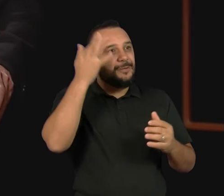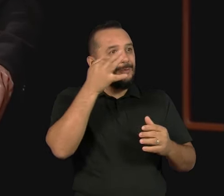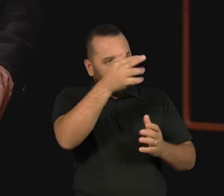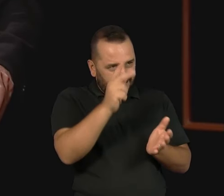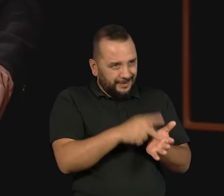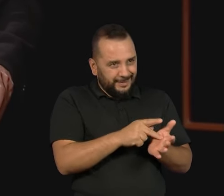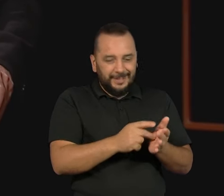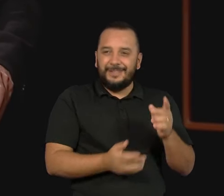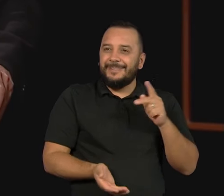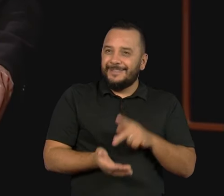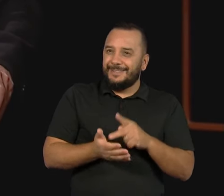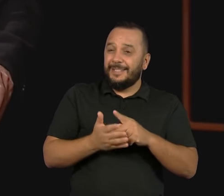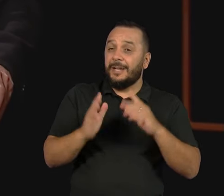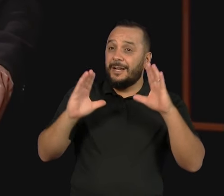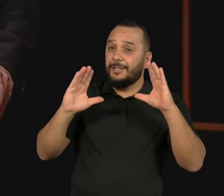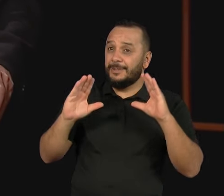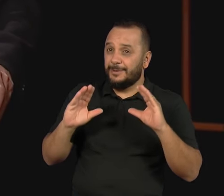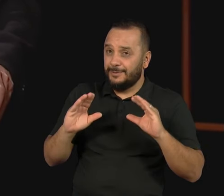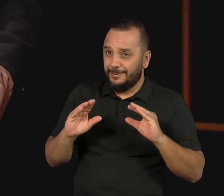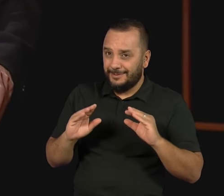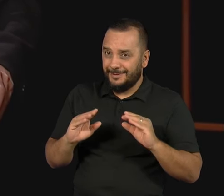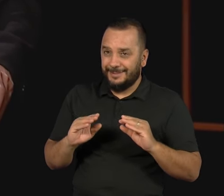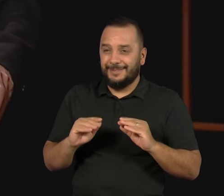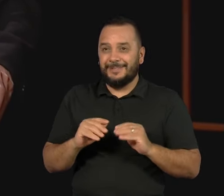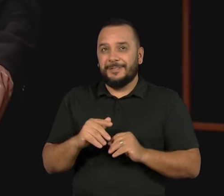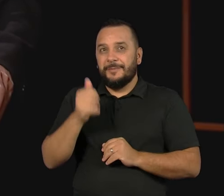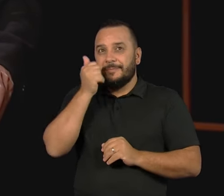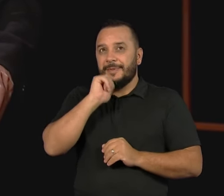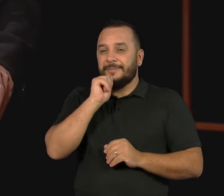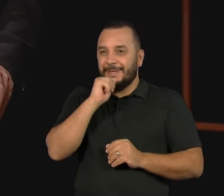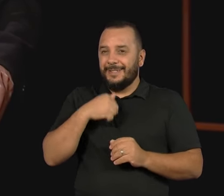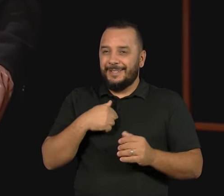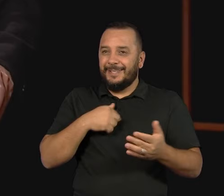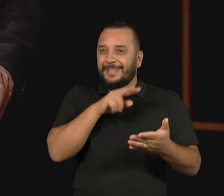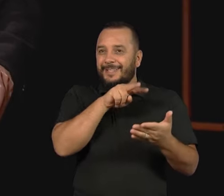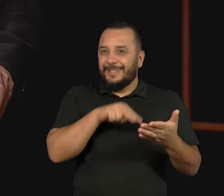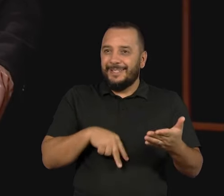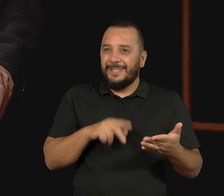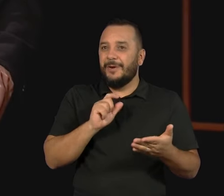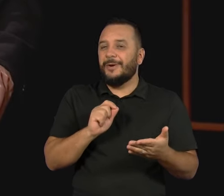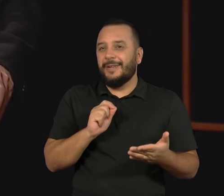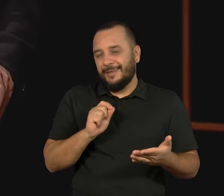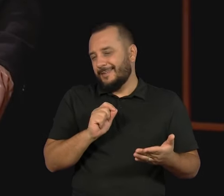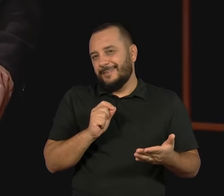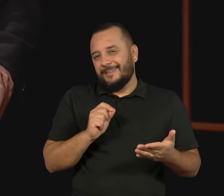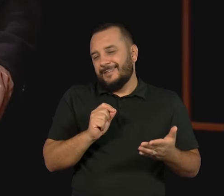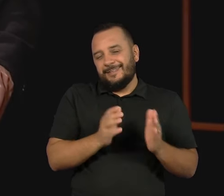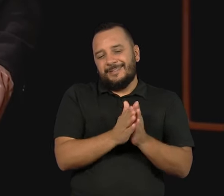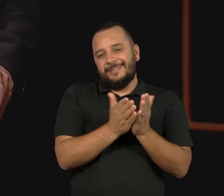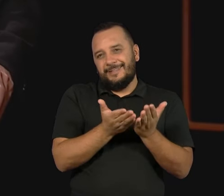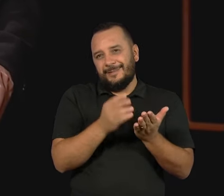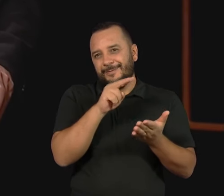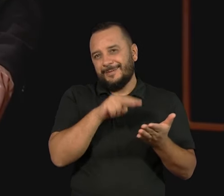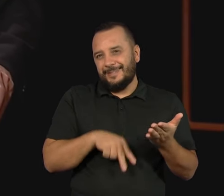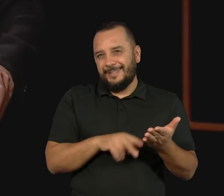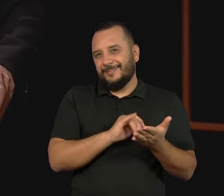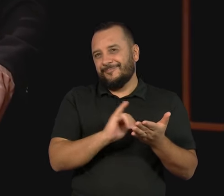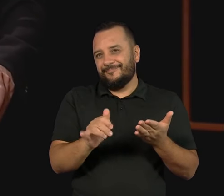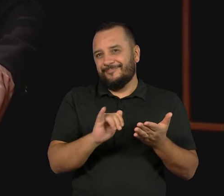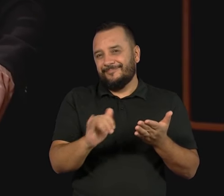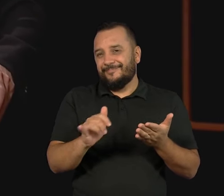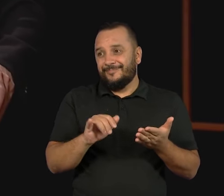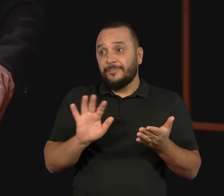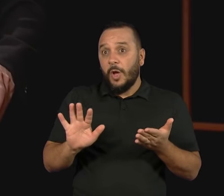gente, toda noite, ao dormir, mamãe lia um capítulo de algum livro interessante e deixava sempre